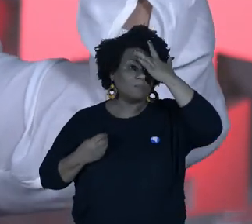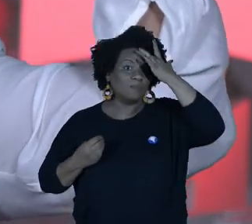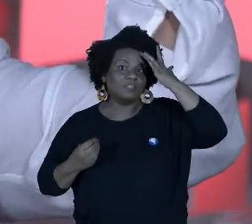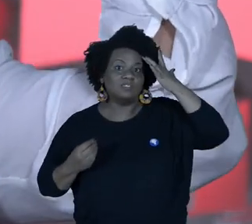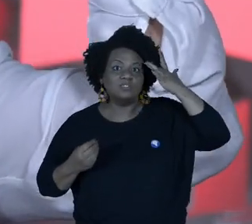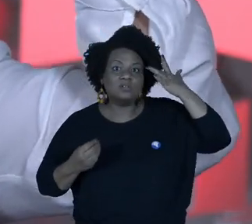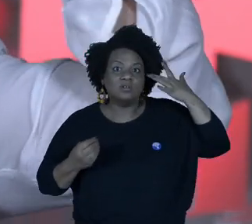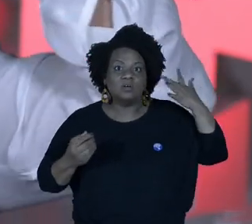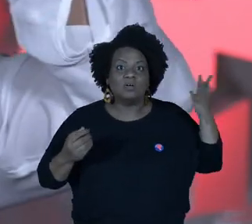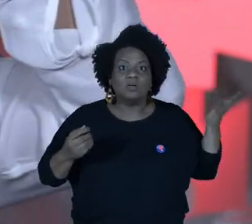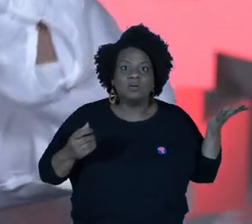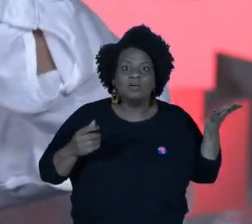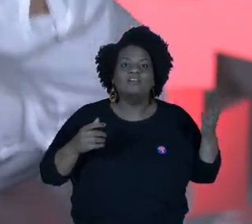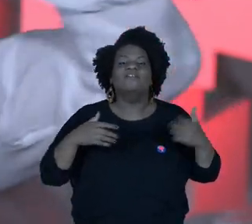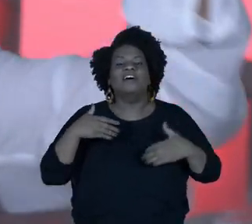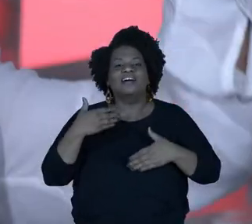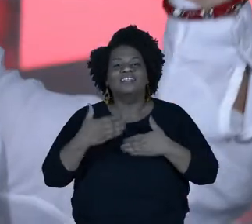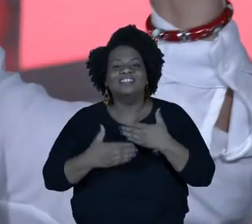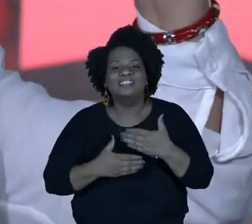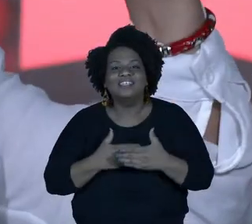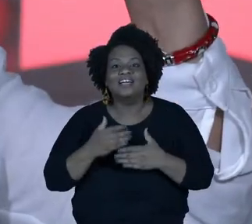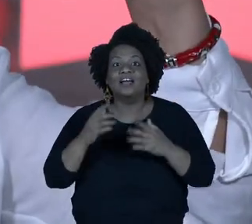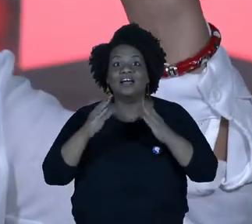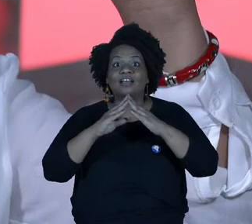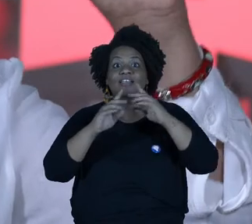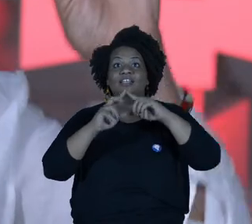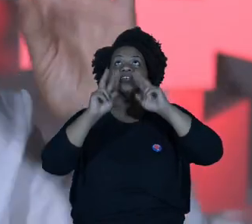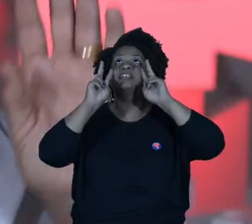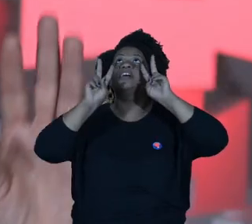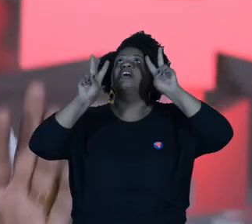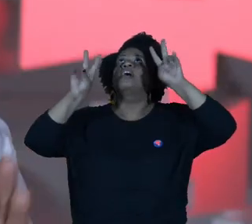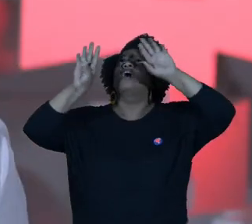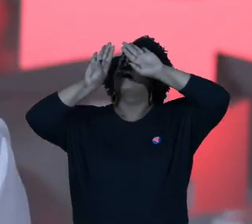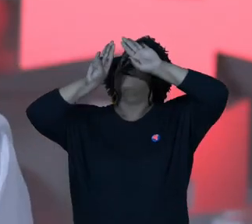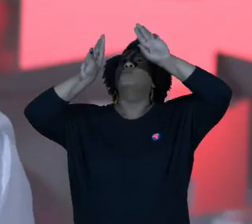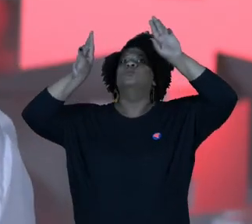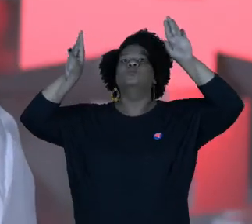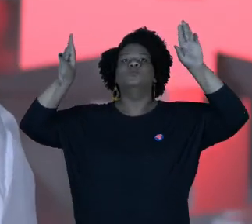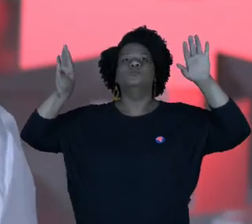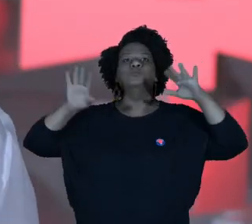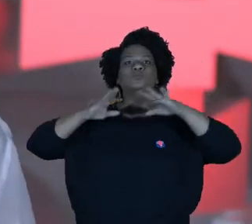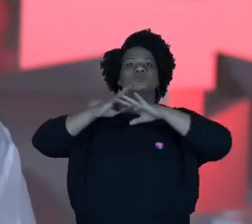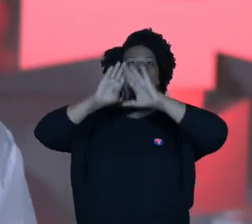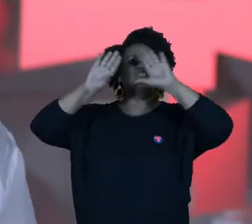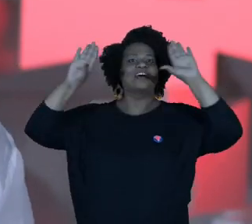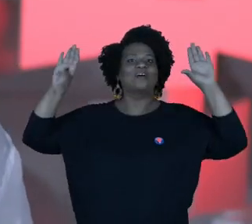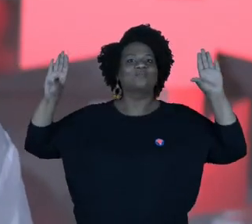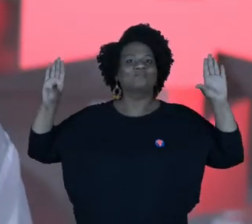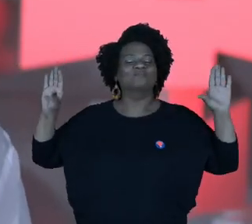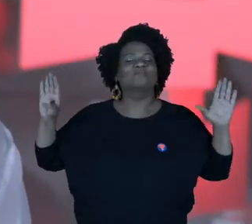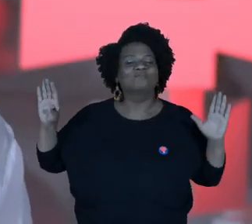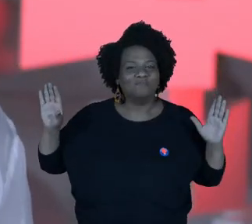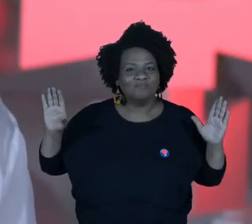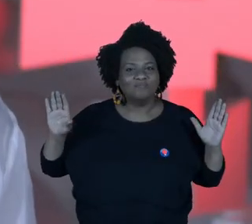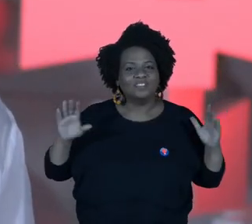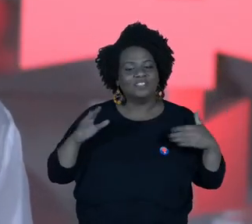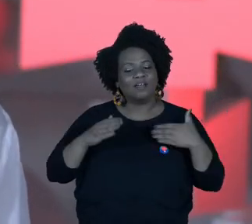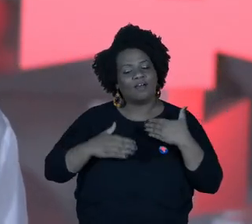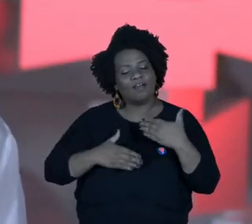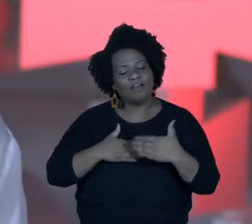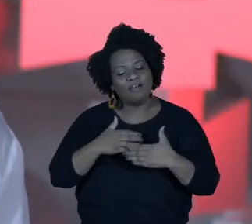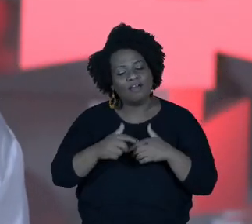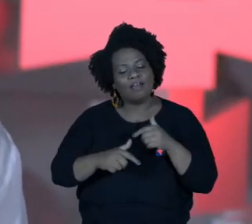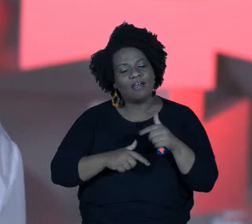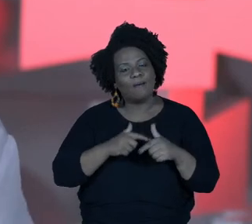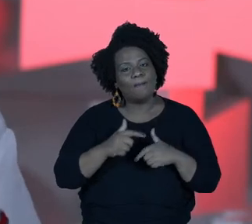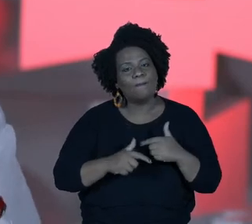vai que vai até chegar naquele teto lá em cima que abre para o céu. Então, essa operação barroca de